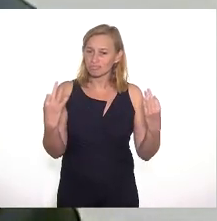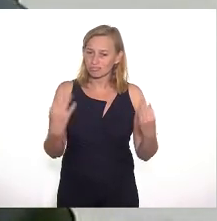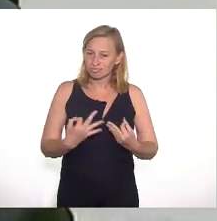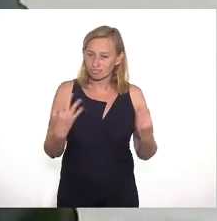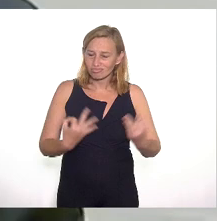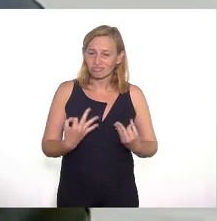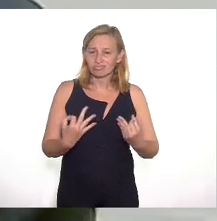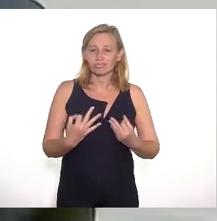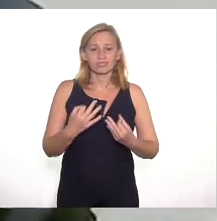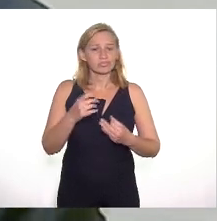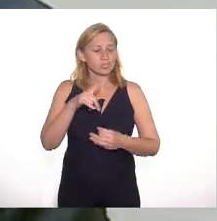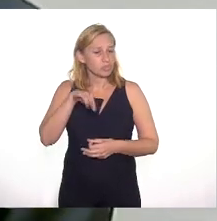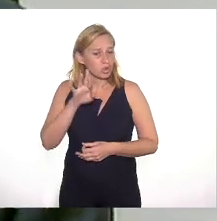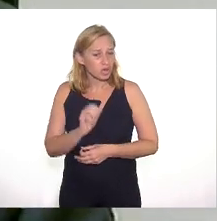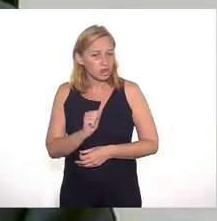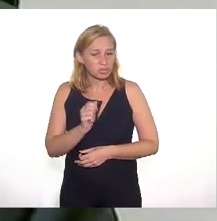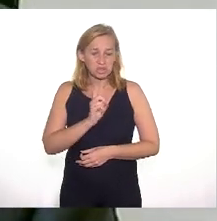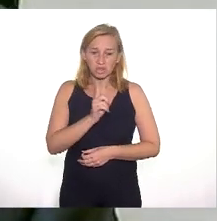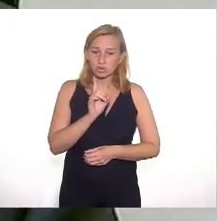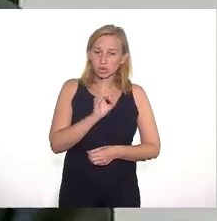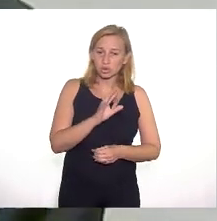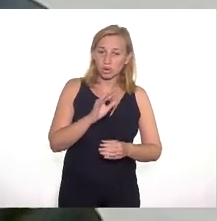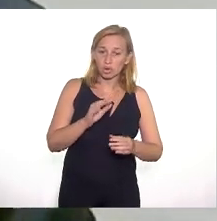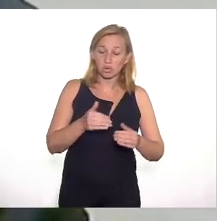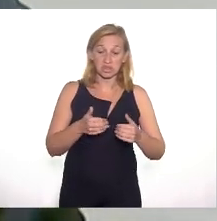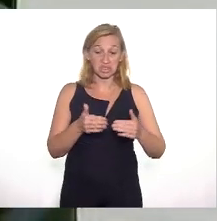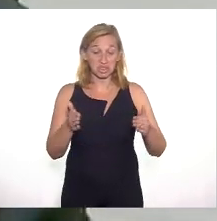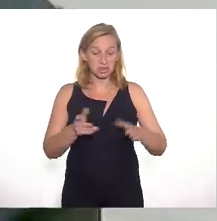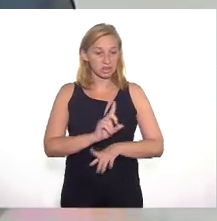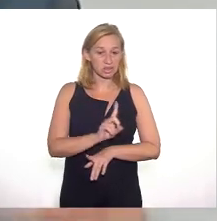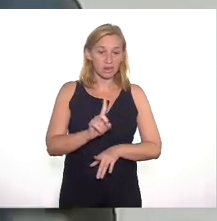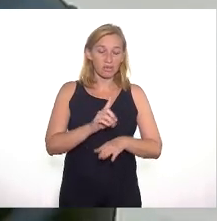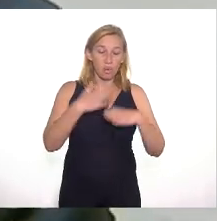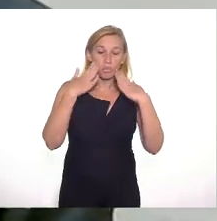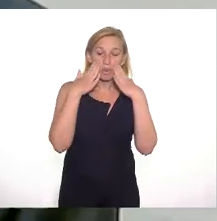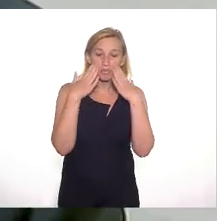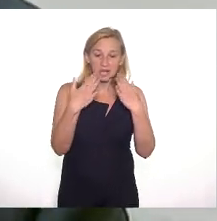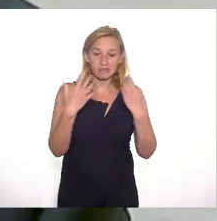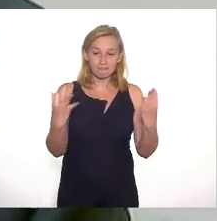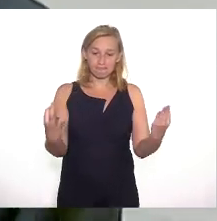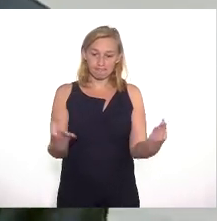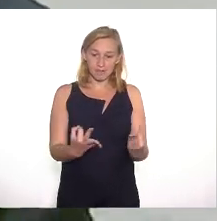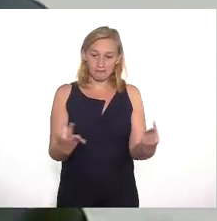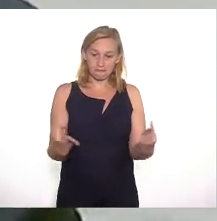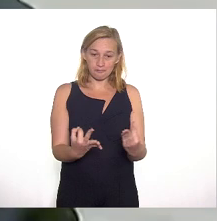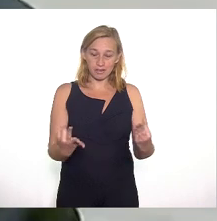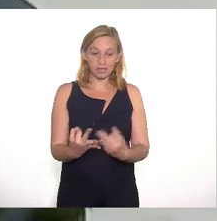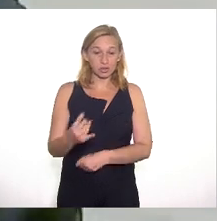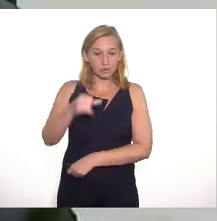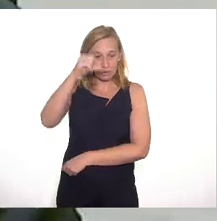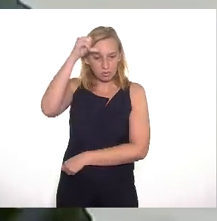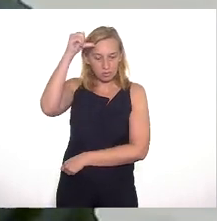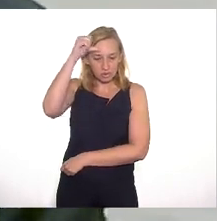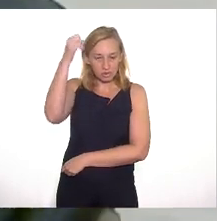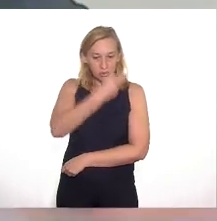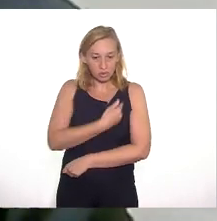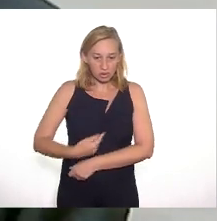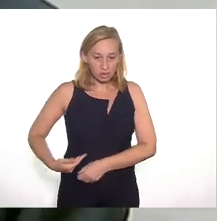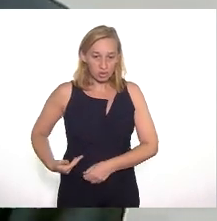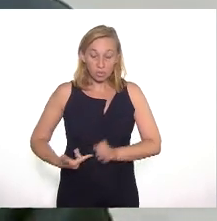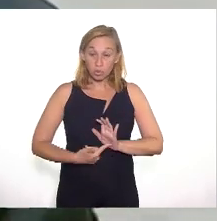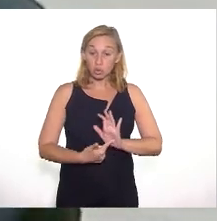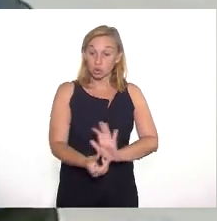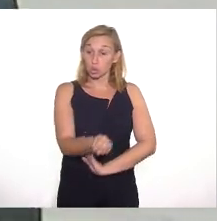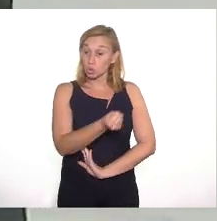do programa, não foi apenas um lançamento, foi uma apresentação do programa. O governador Cláudio Castro se debruça nos